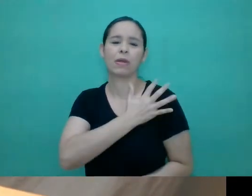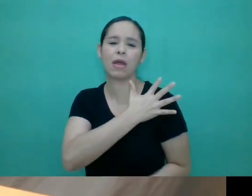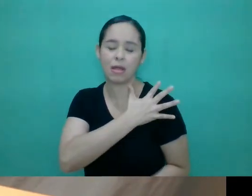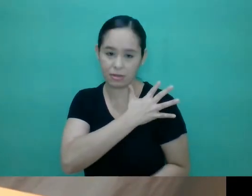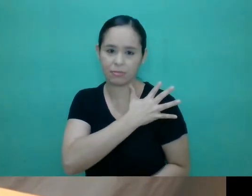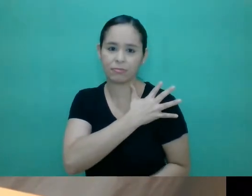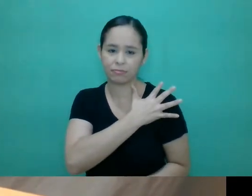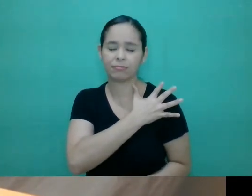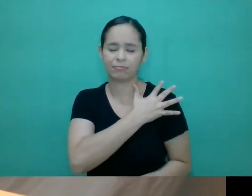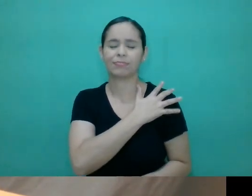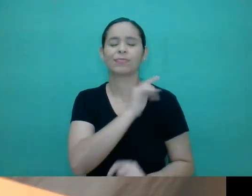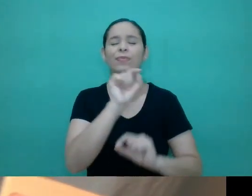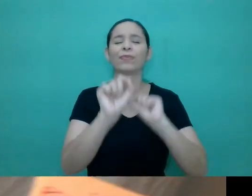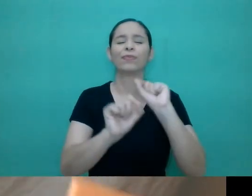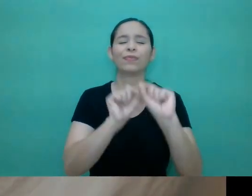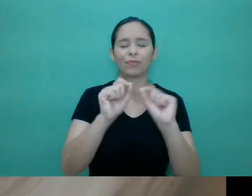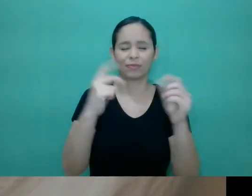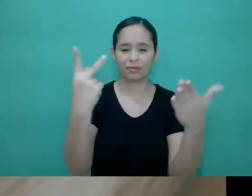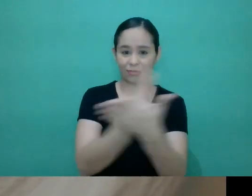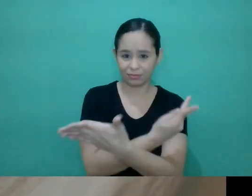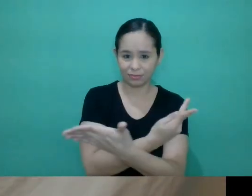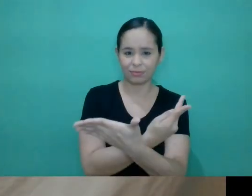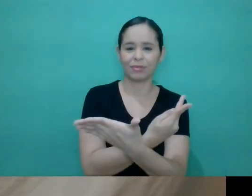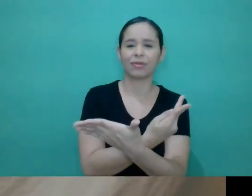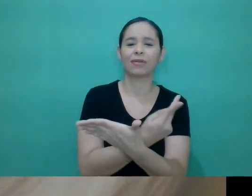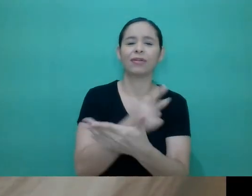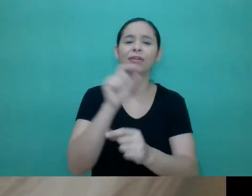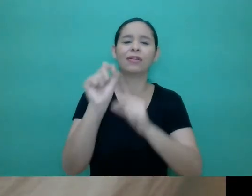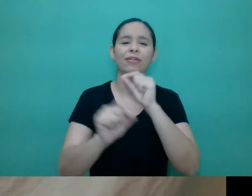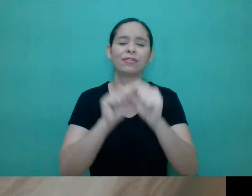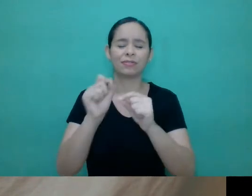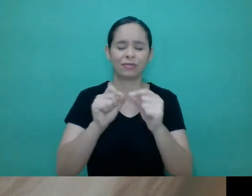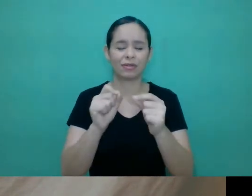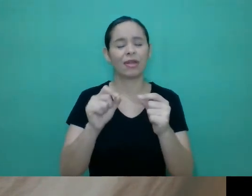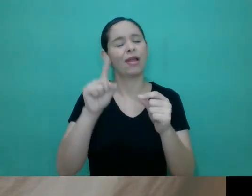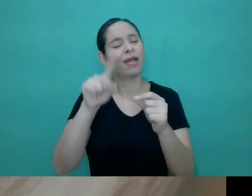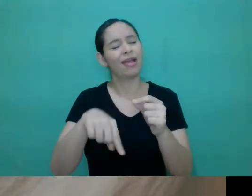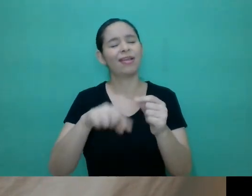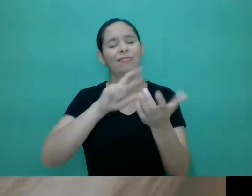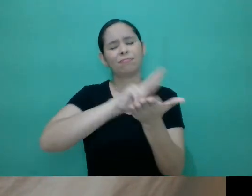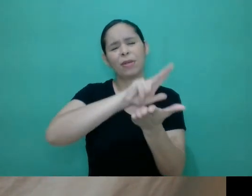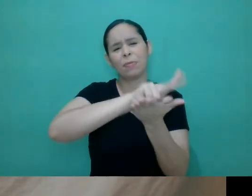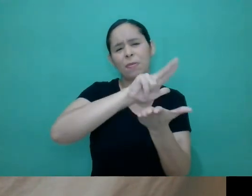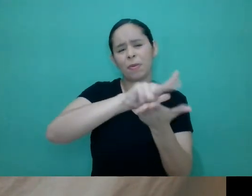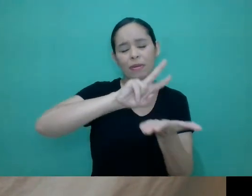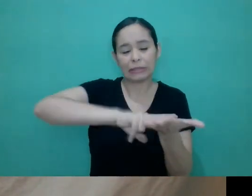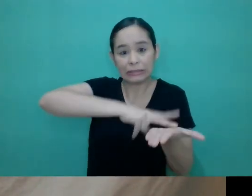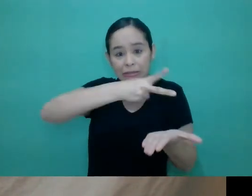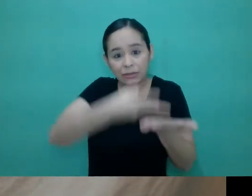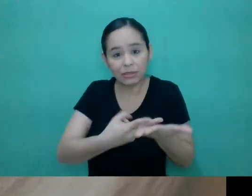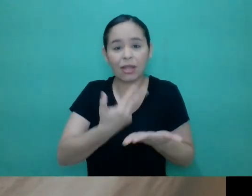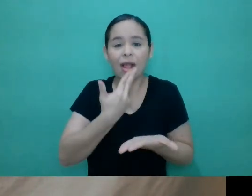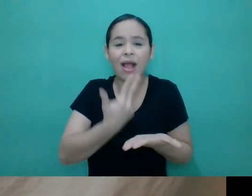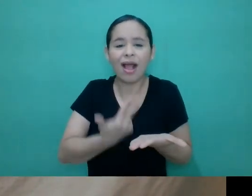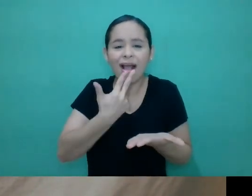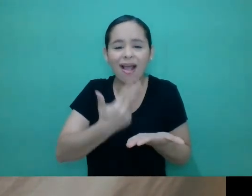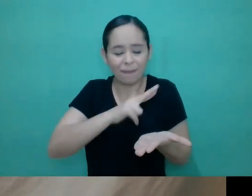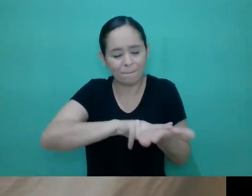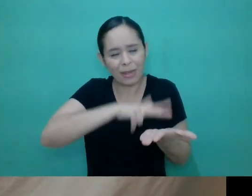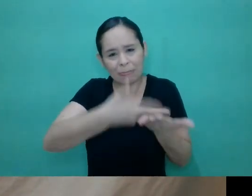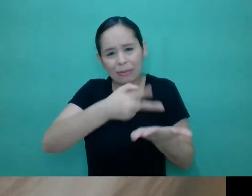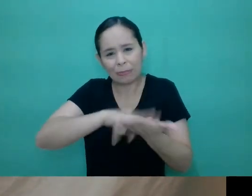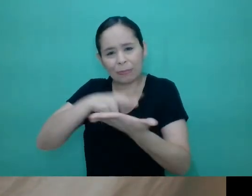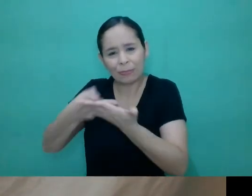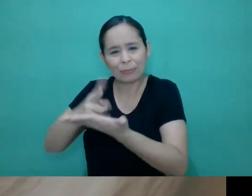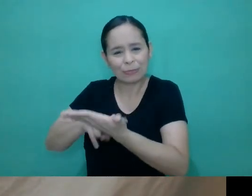Racisme Expliqué à ma fille, o racismo explicado à minha filha, que foi traduzido em diversas línguas, em que o escritor vai justamente